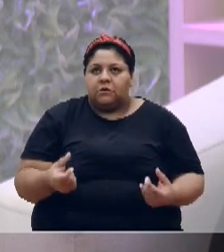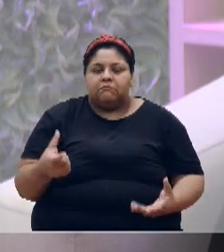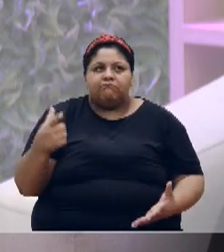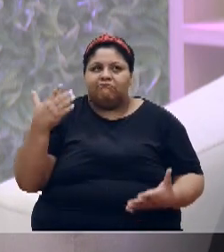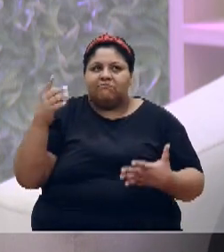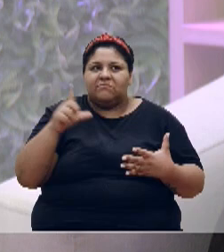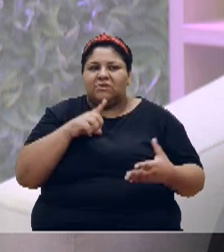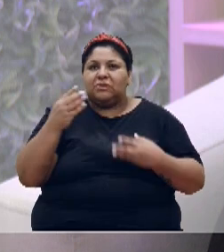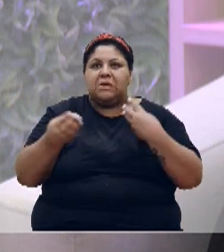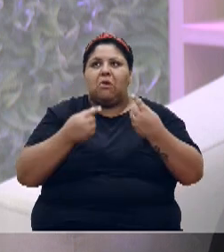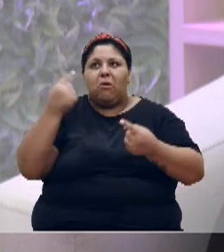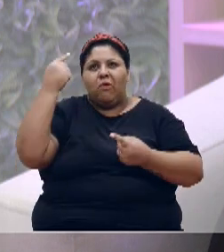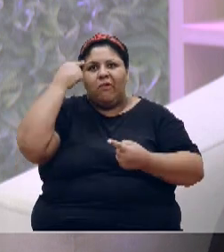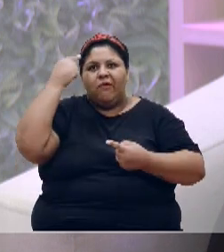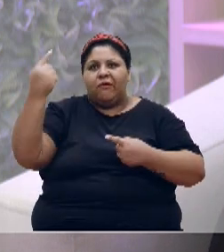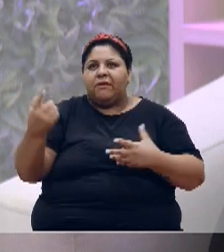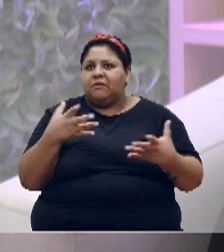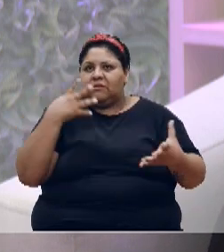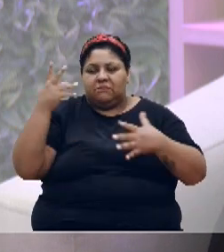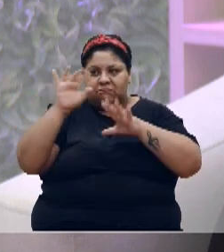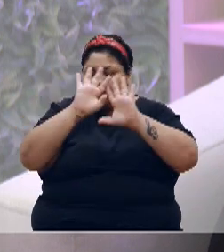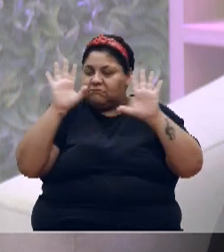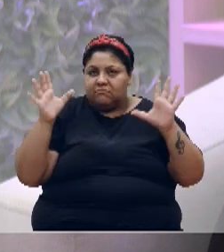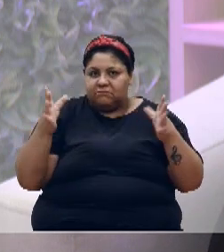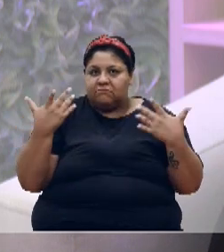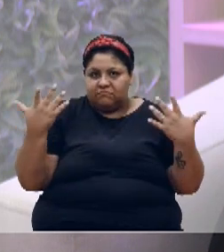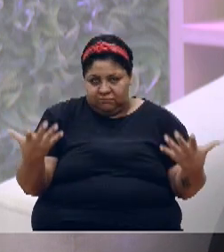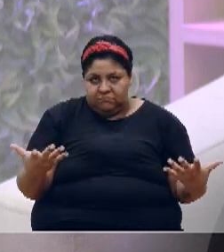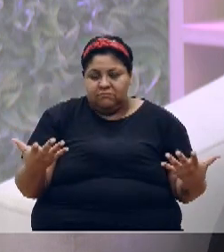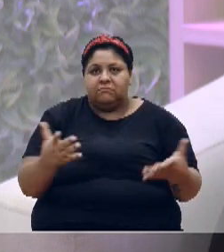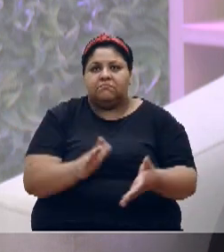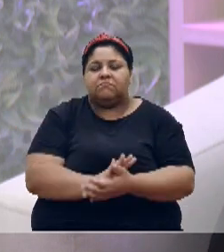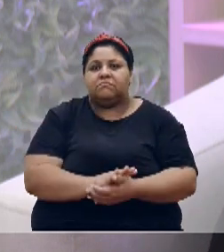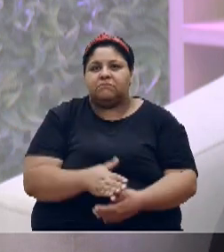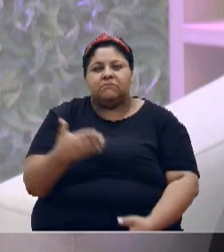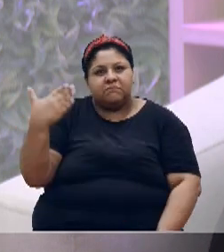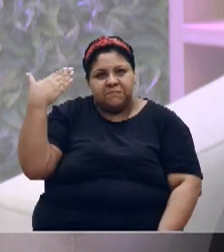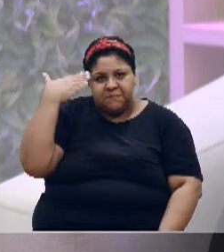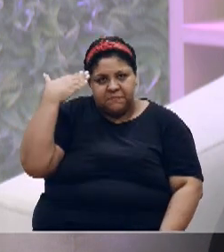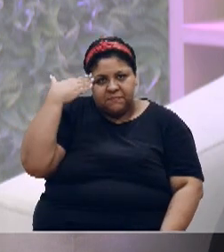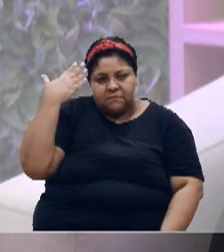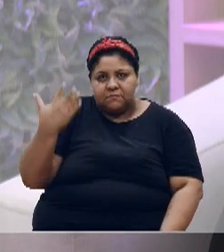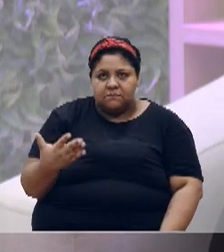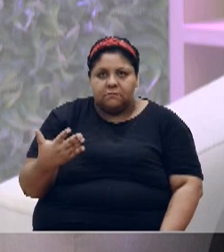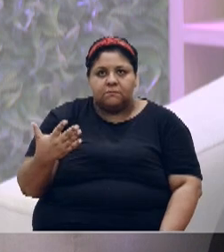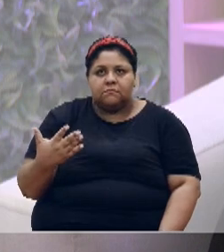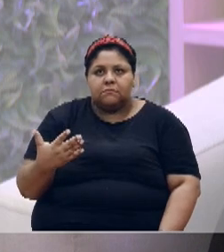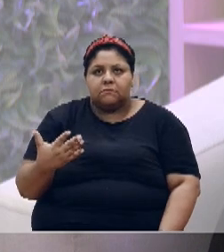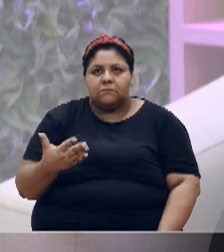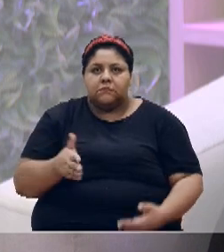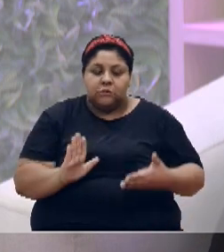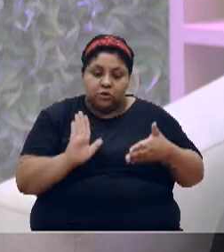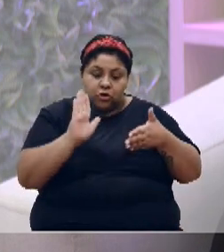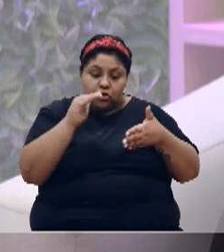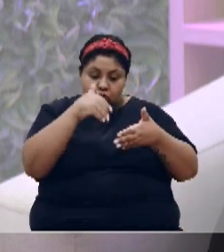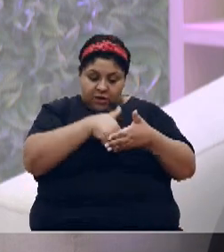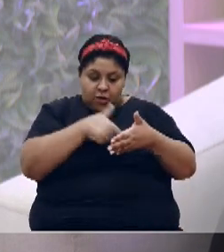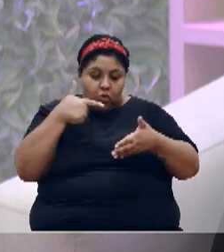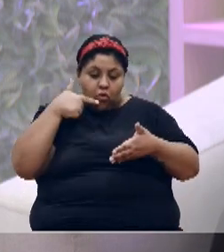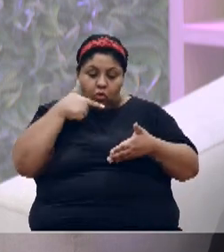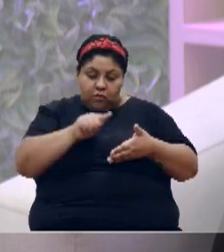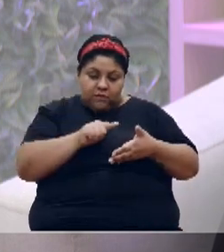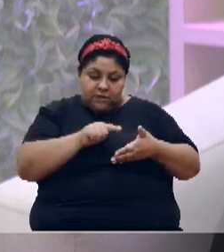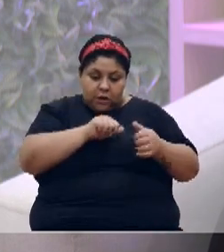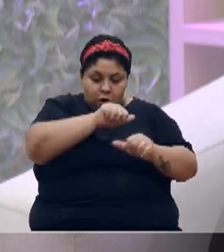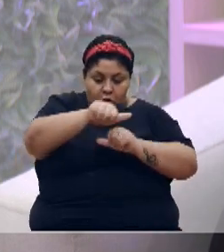nossa realidade, da nossa elaboração. Então, a gente saber que dentro do que a gente consegue